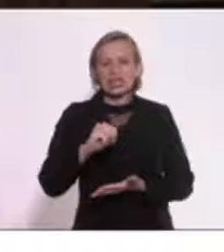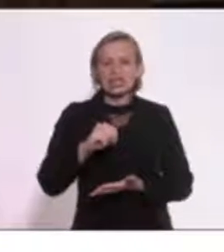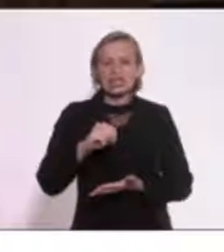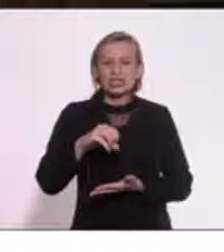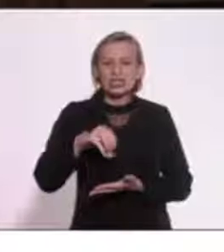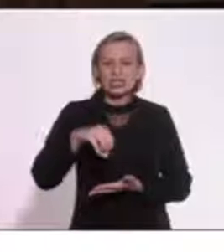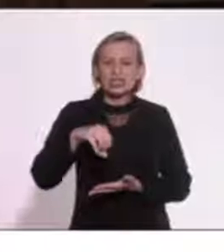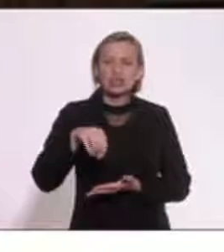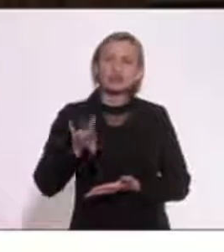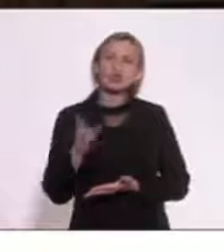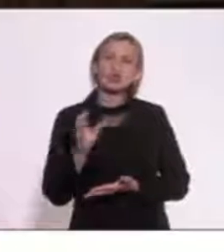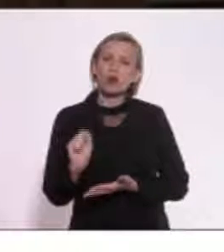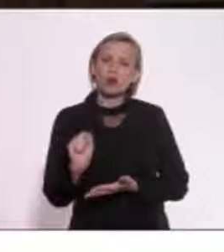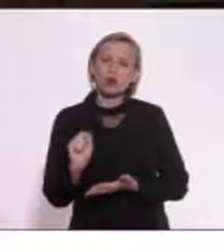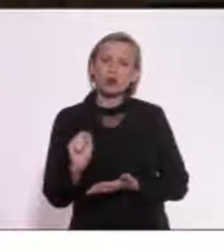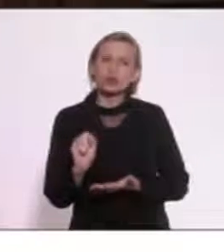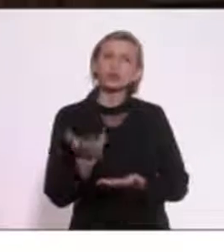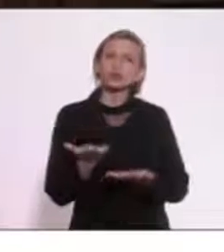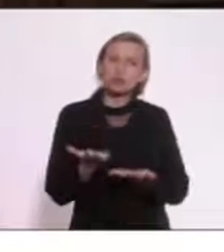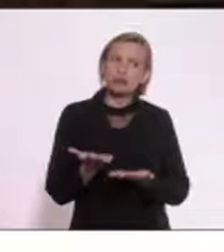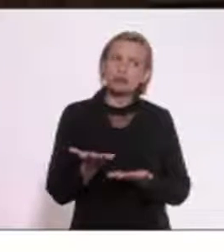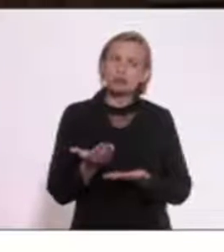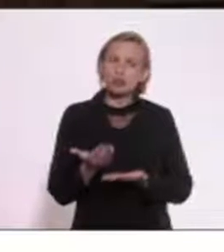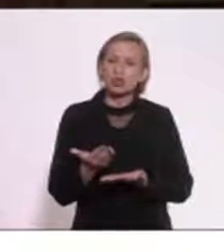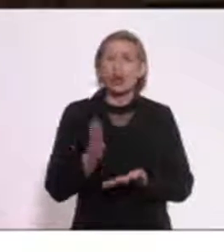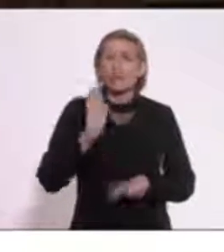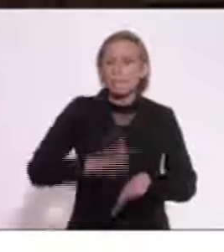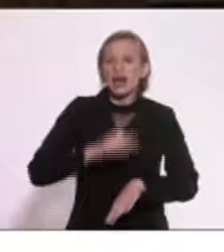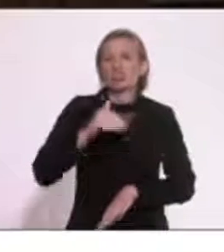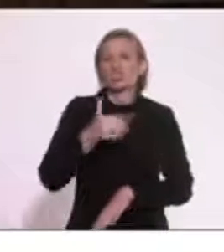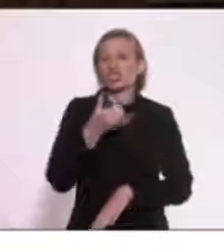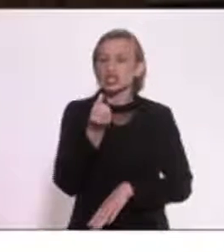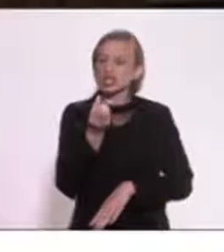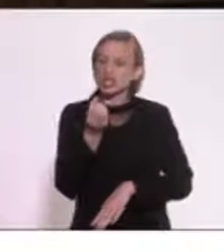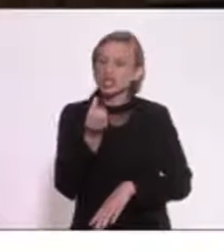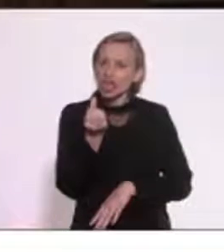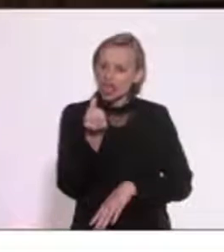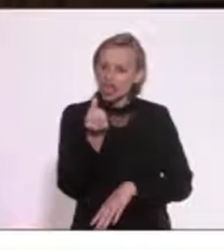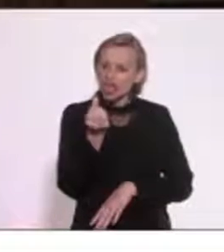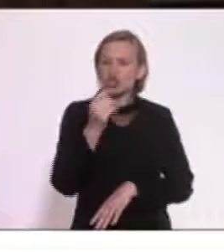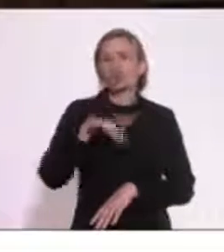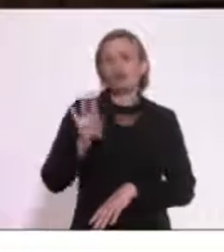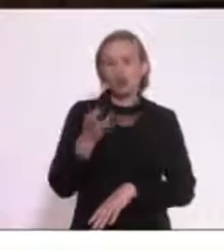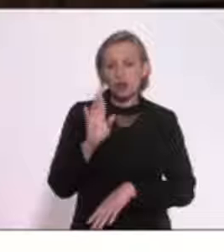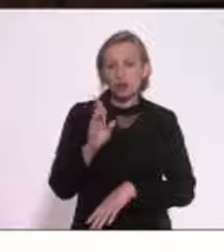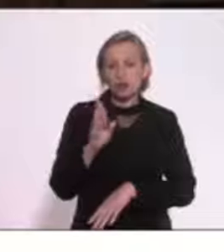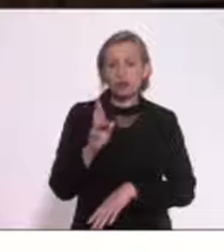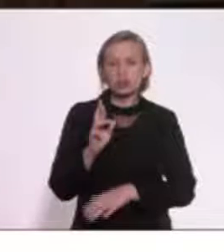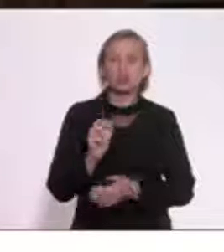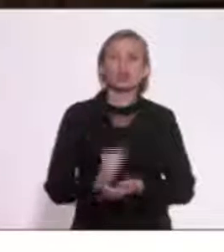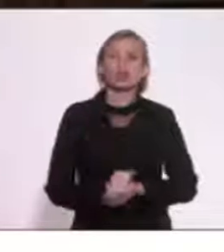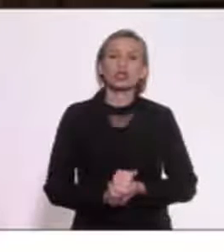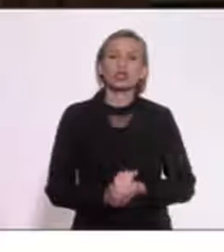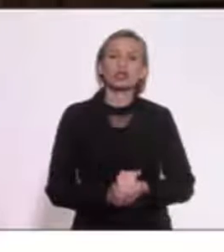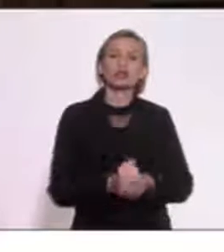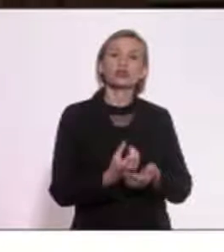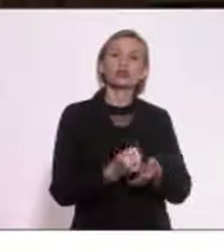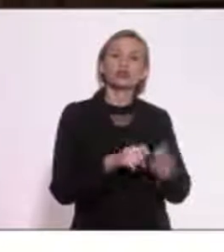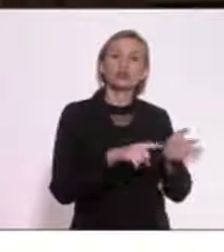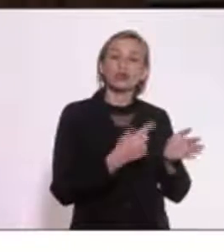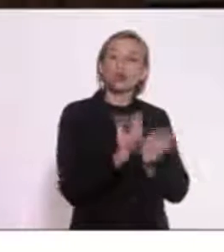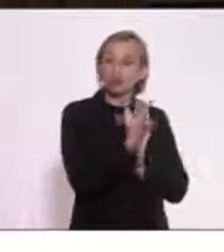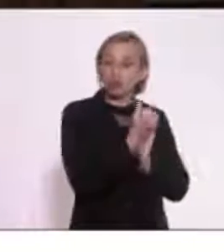bilhões, sendo que desses 10 bilhões, mais de 6 bilhões estão no déficit do orçamento fiscal